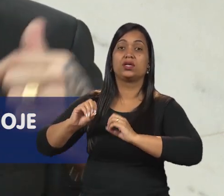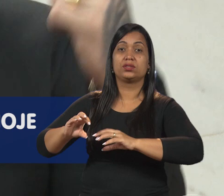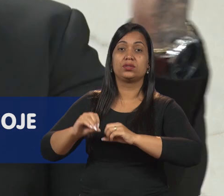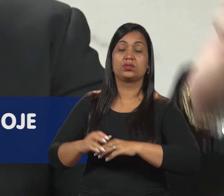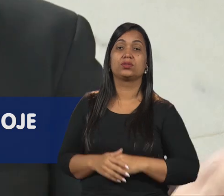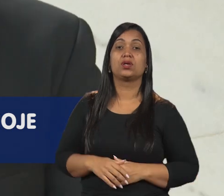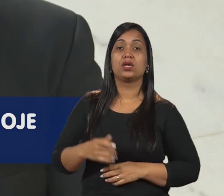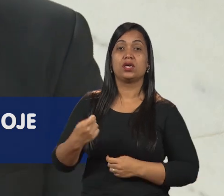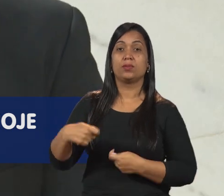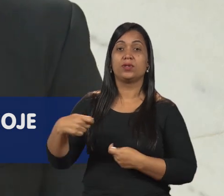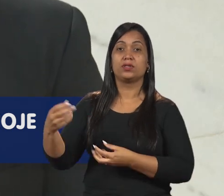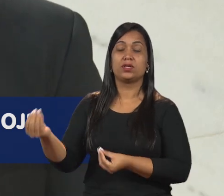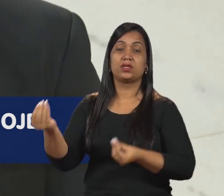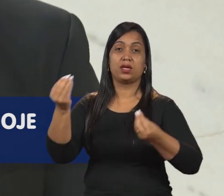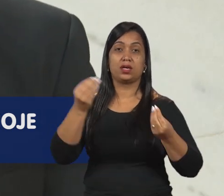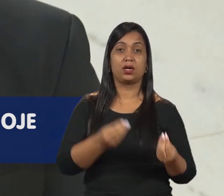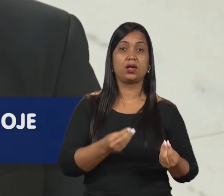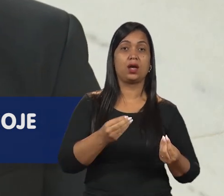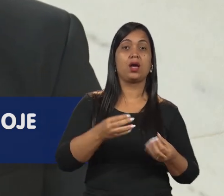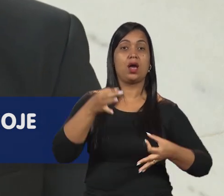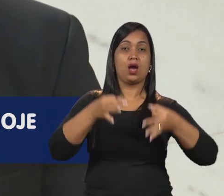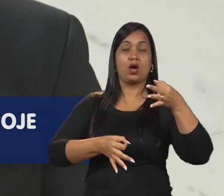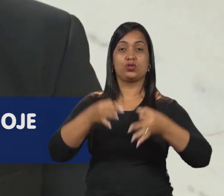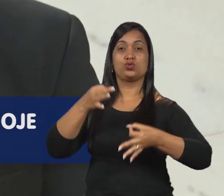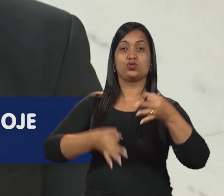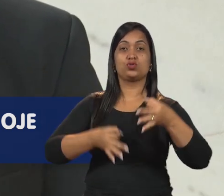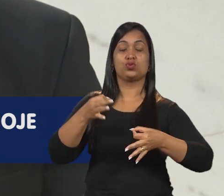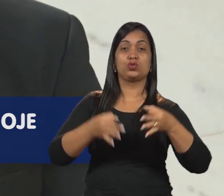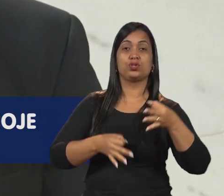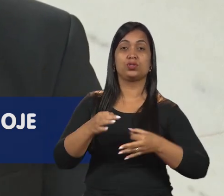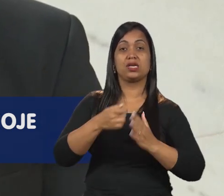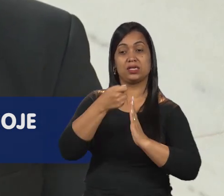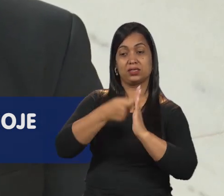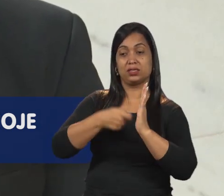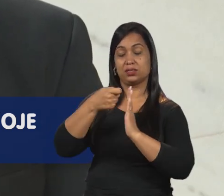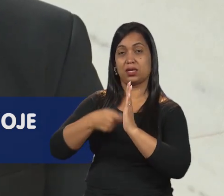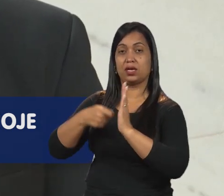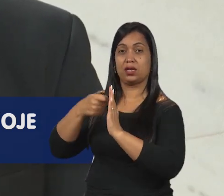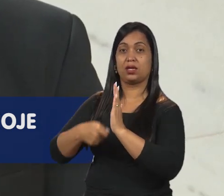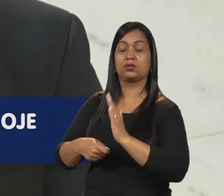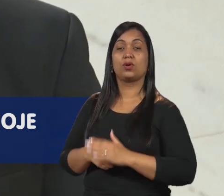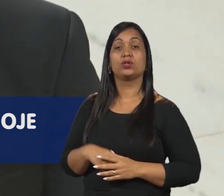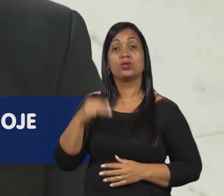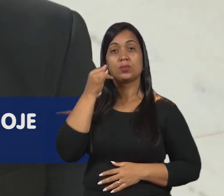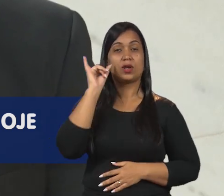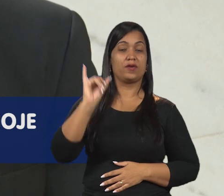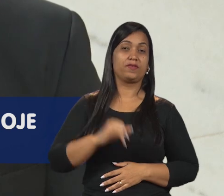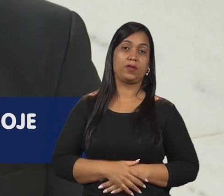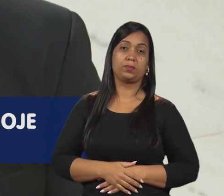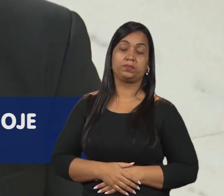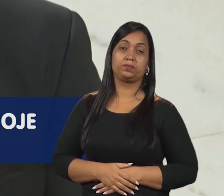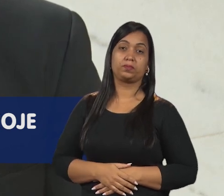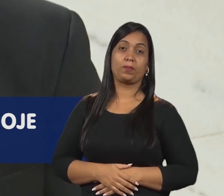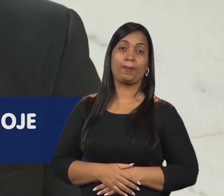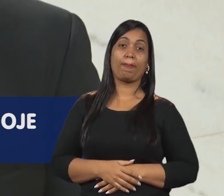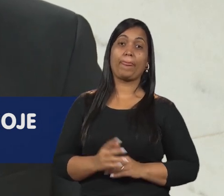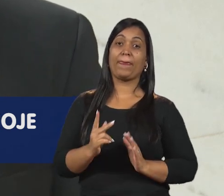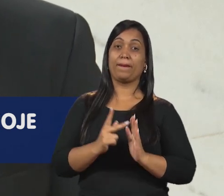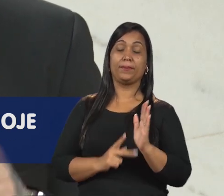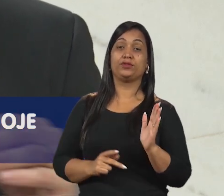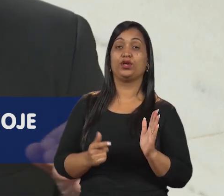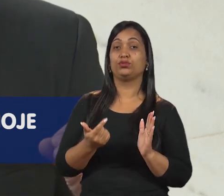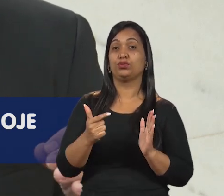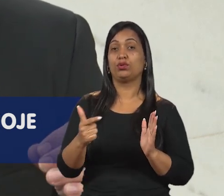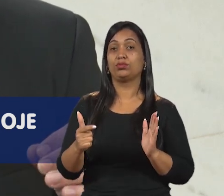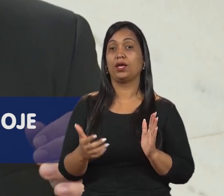que tem que encaminhar ao juiz da vara da infância esses relatórios preventivos. O projeto ele não tem